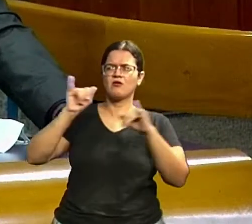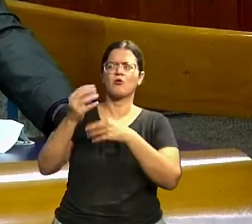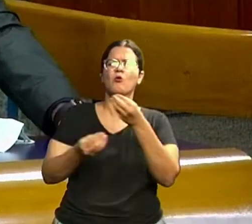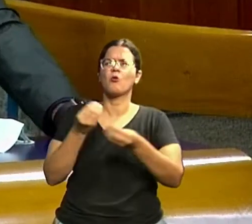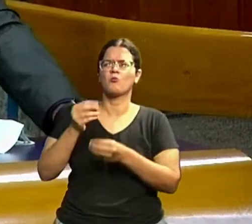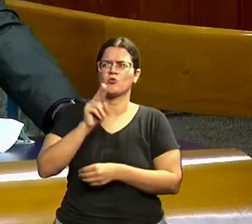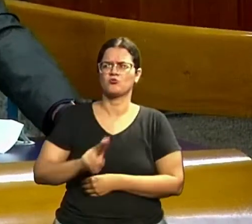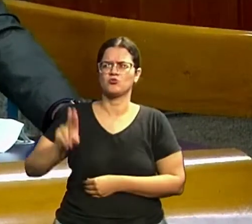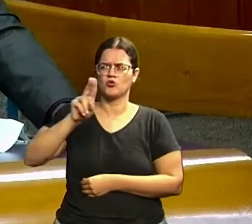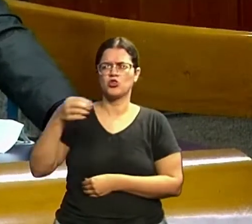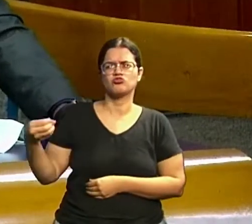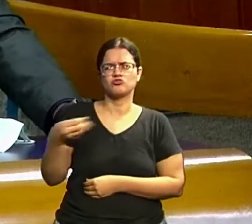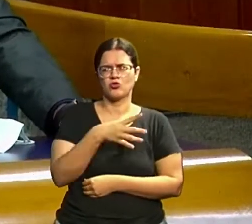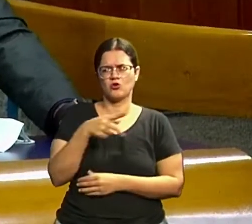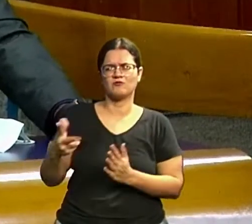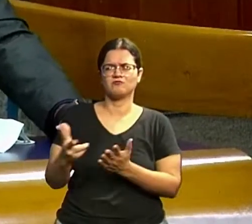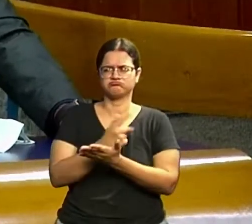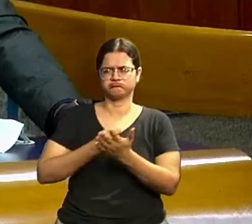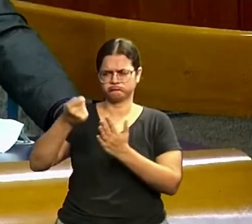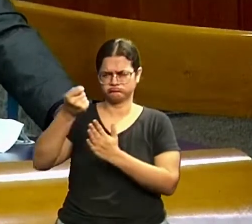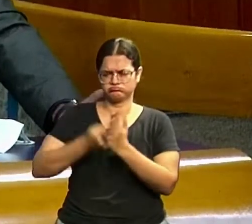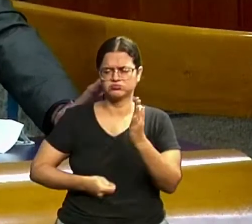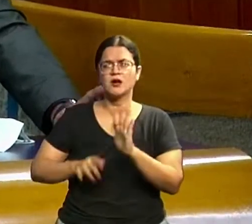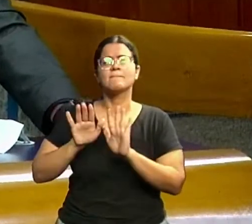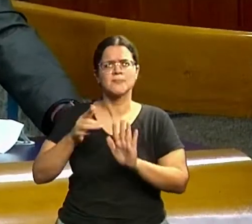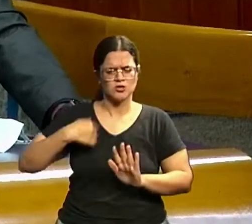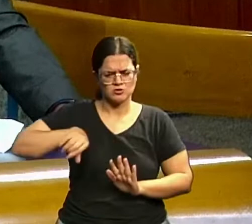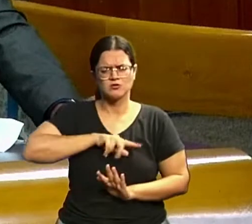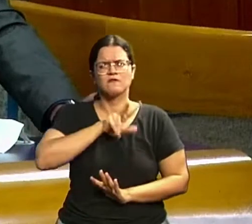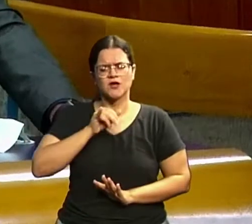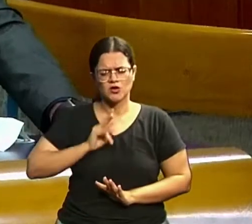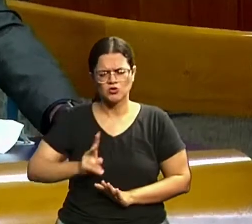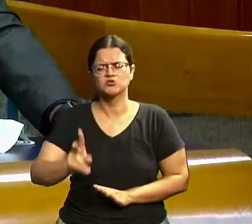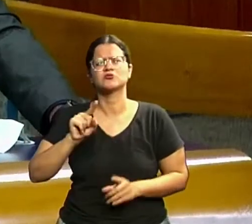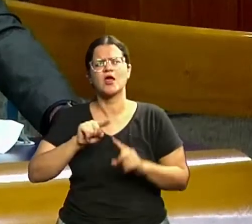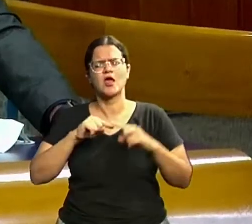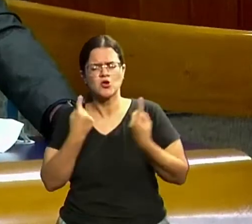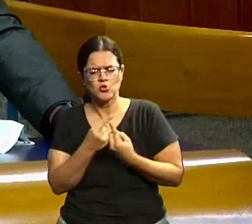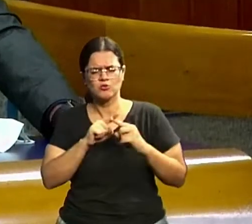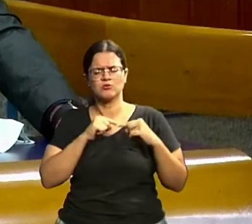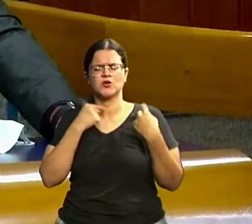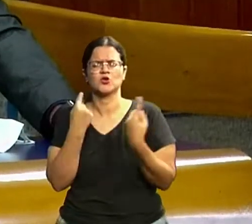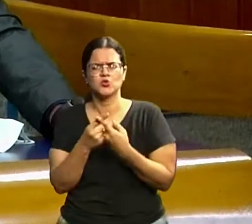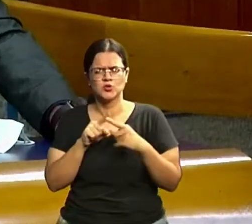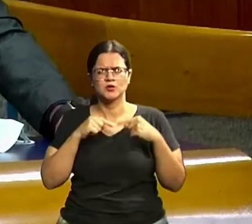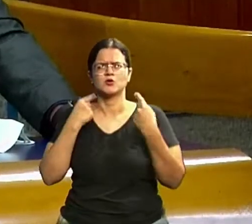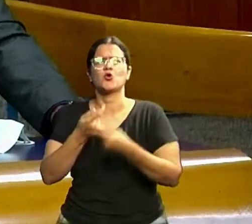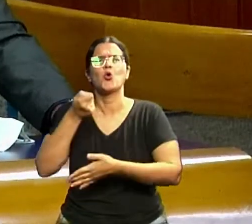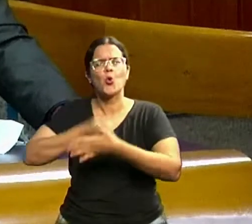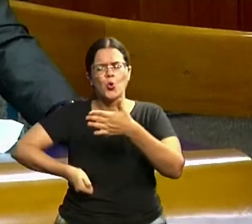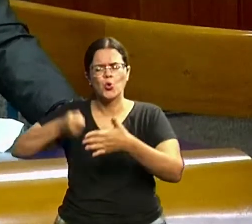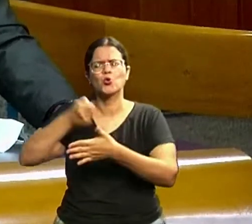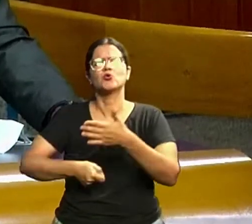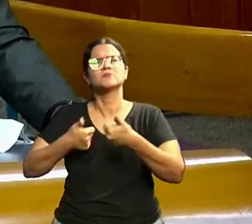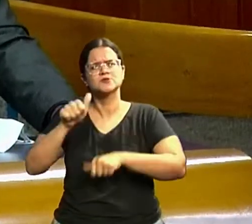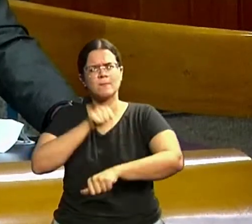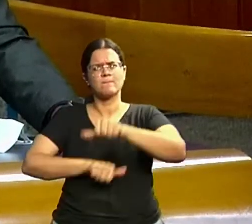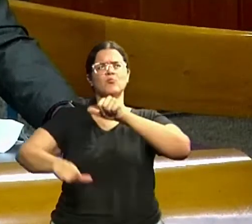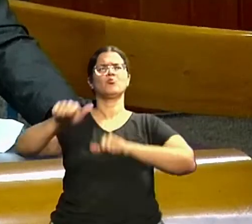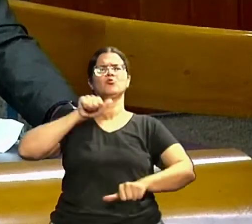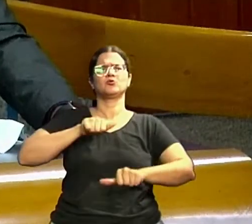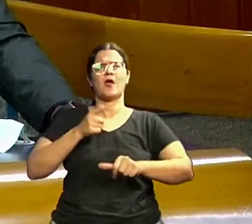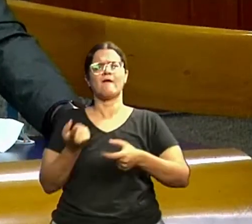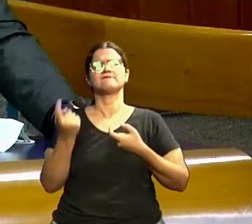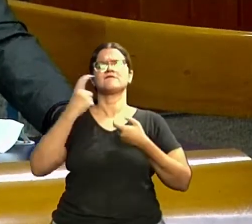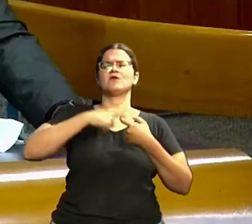aplicada esse novo Código Tributário. Mas nós vamos continuar reunindo os vereadores aqui e lutar para reverter essa